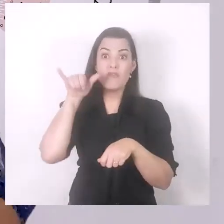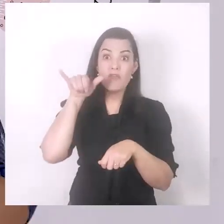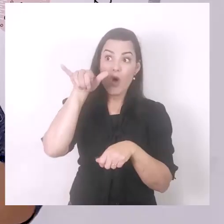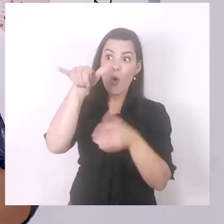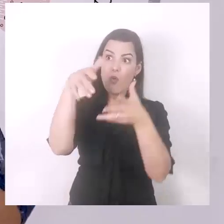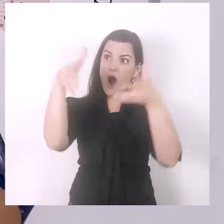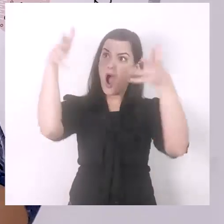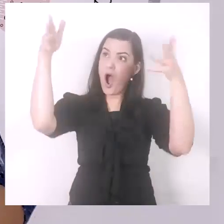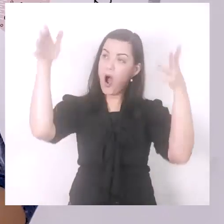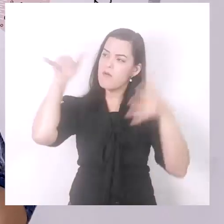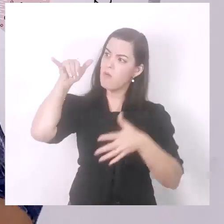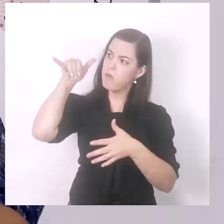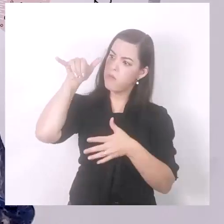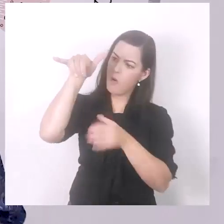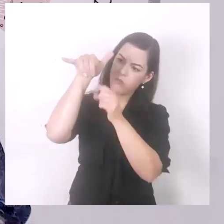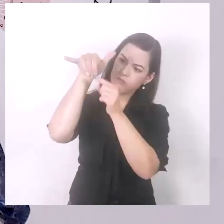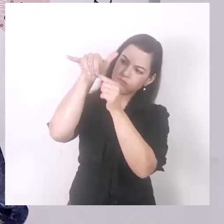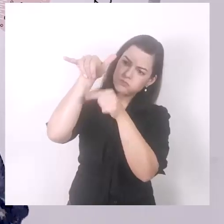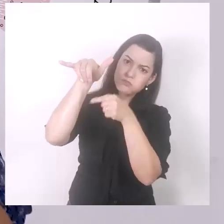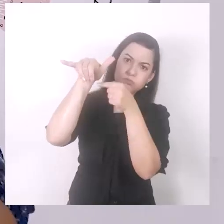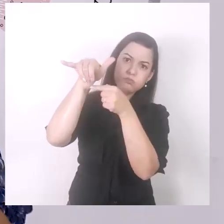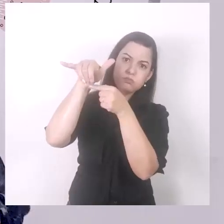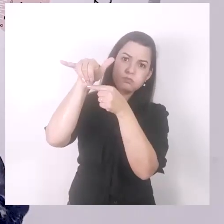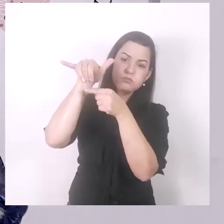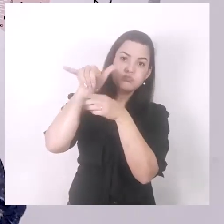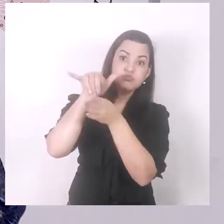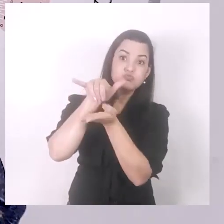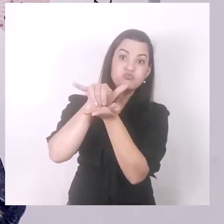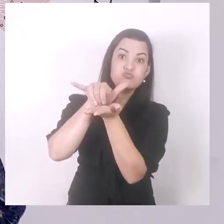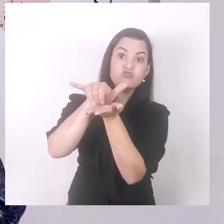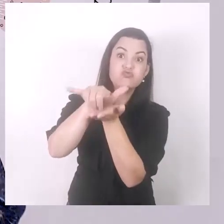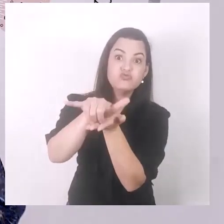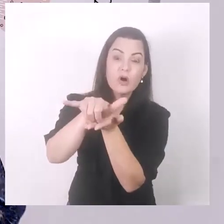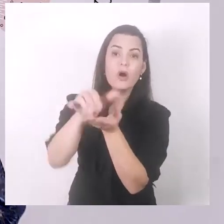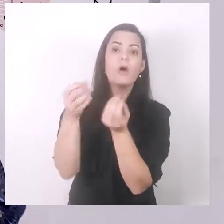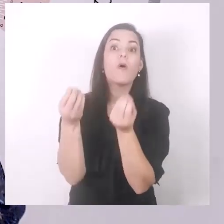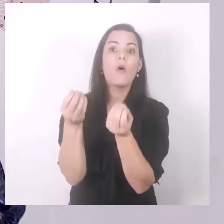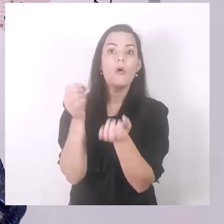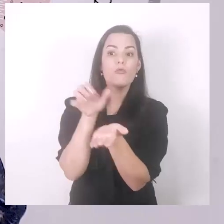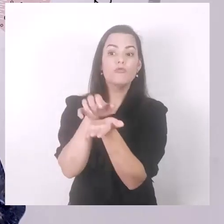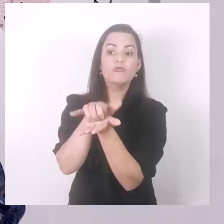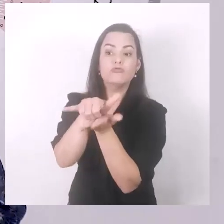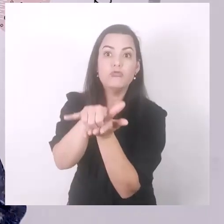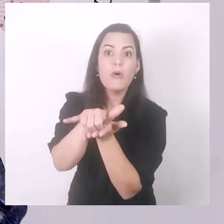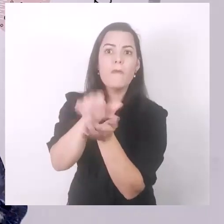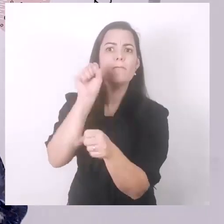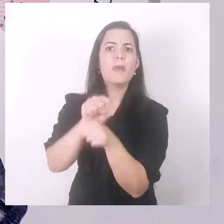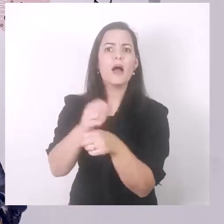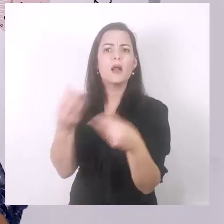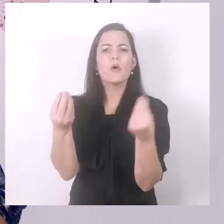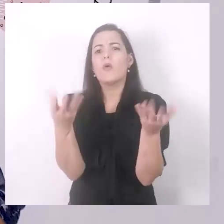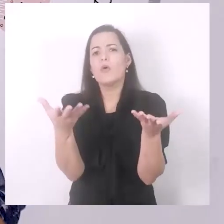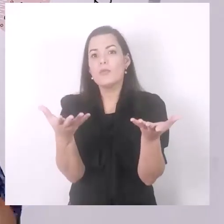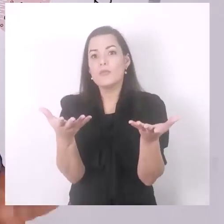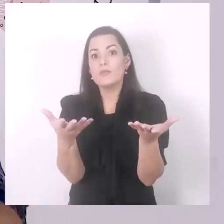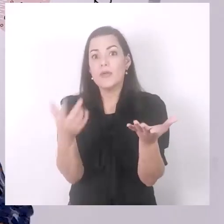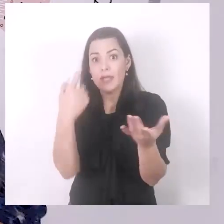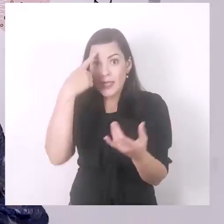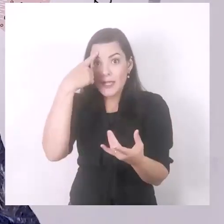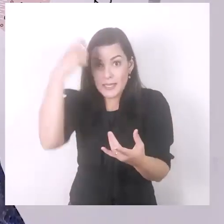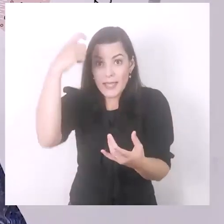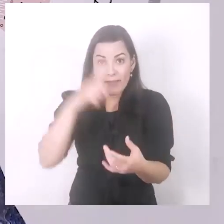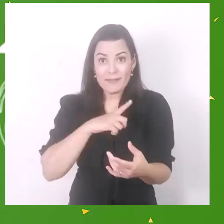avião daquele tamanho. Quem tem uma ideia aí para ajudar a Pro? Então, essa é